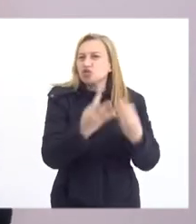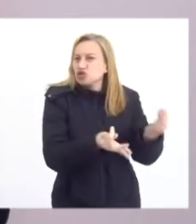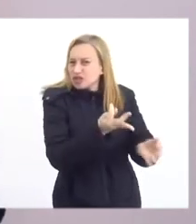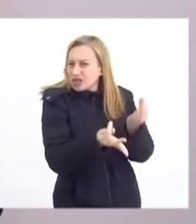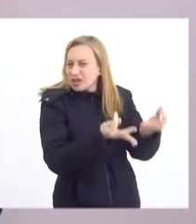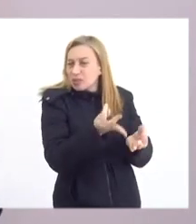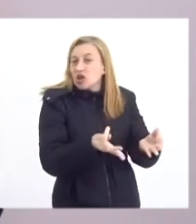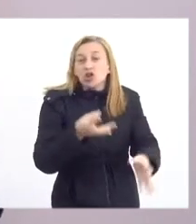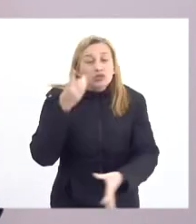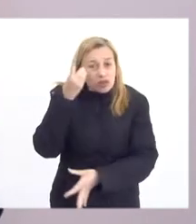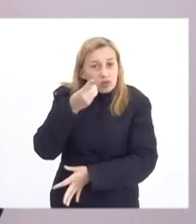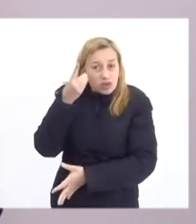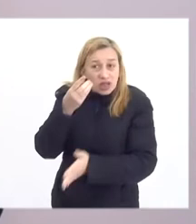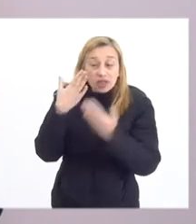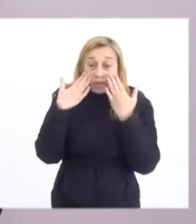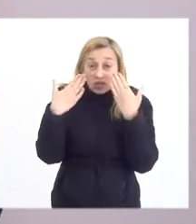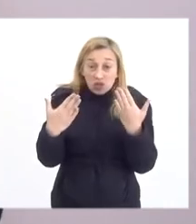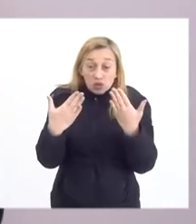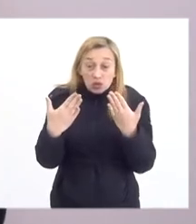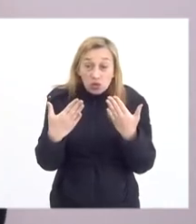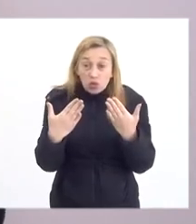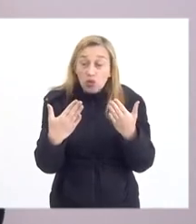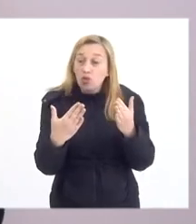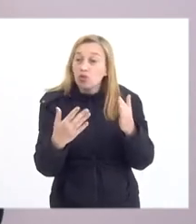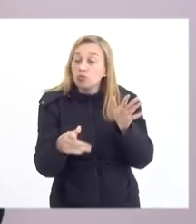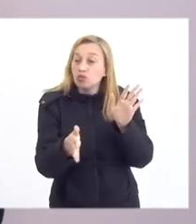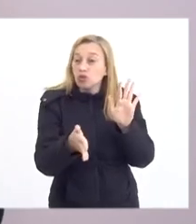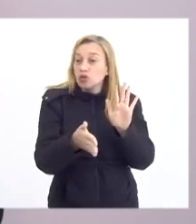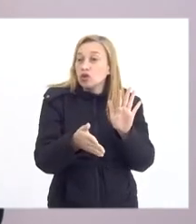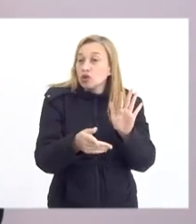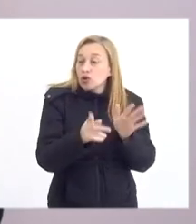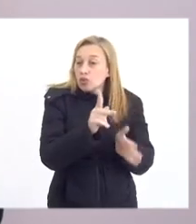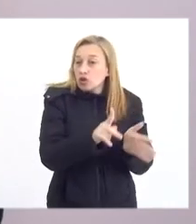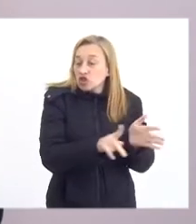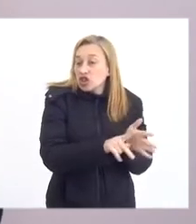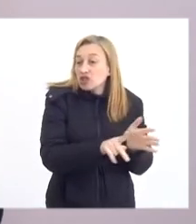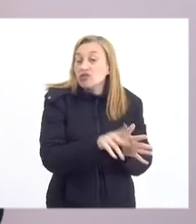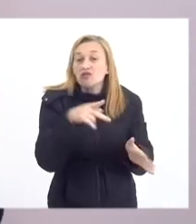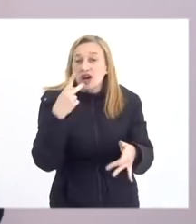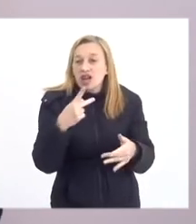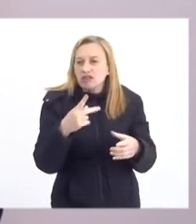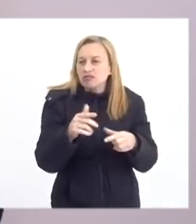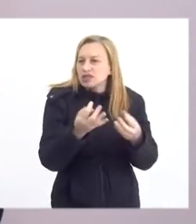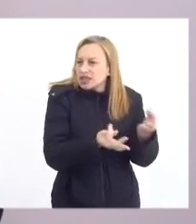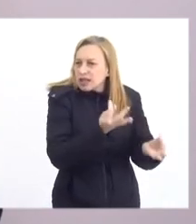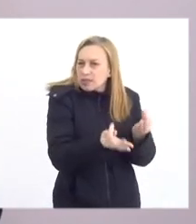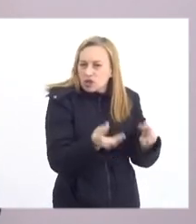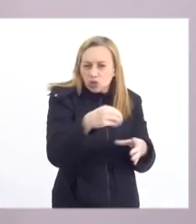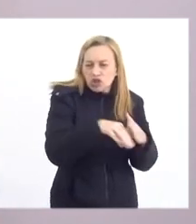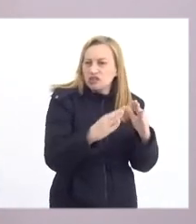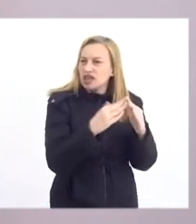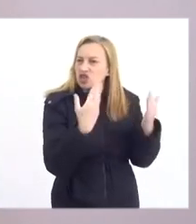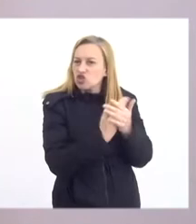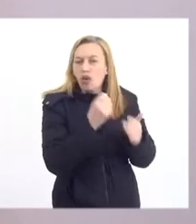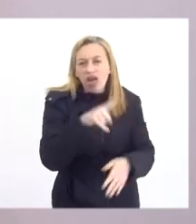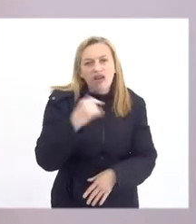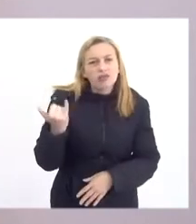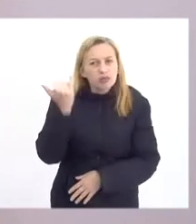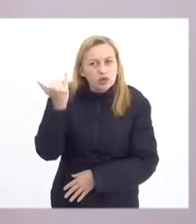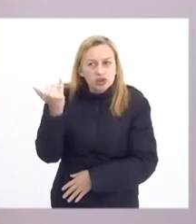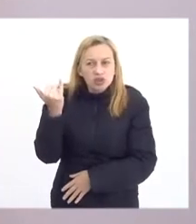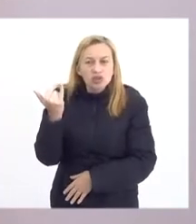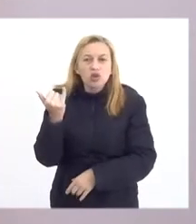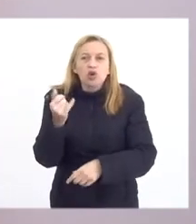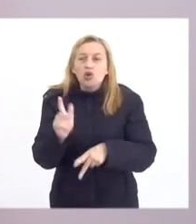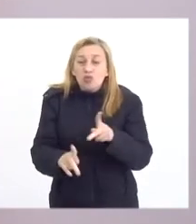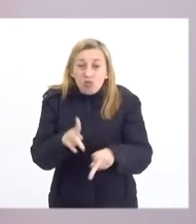E o deputado Luiz Paulo apresentou um projeto que fala sobre a importância desse tratamento nas escolas. É muito importante mesmo. A população